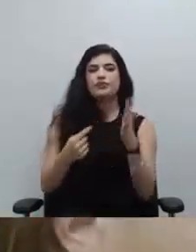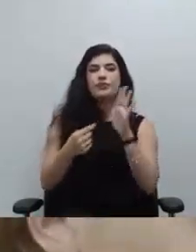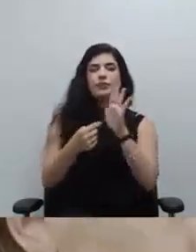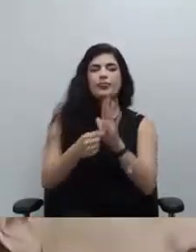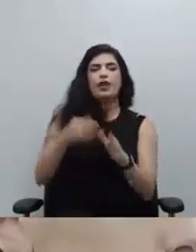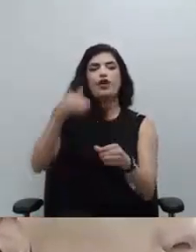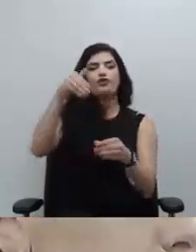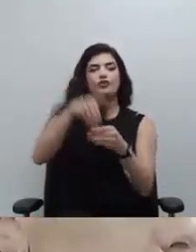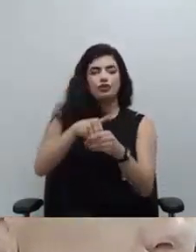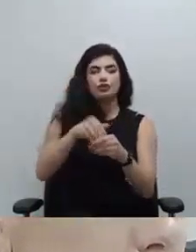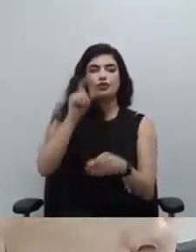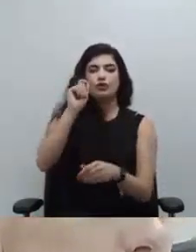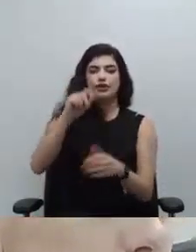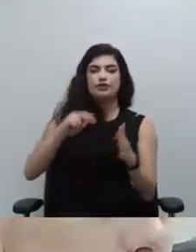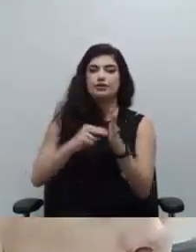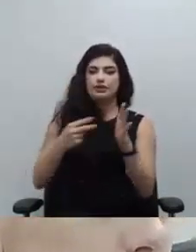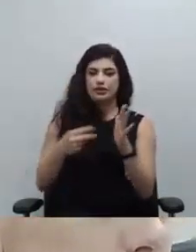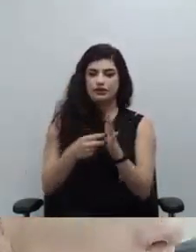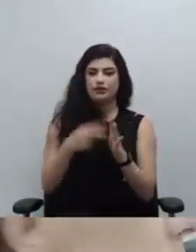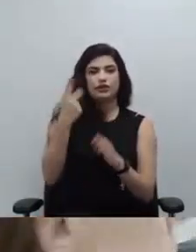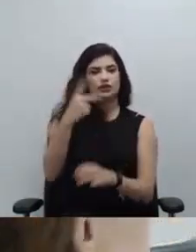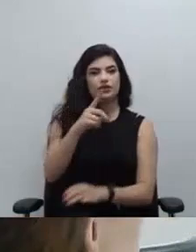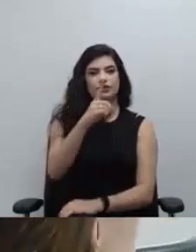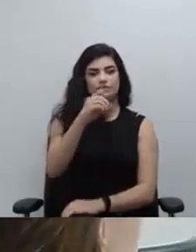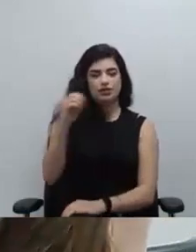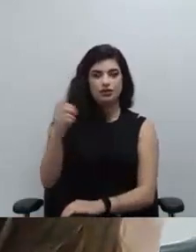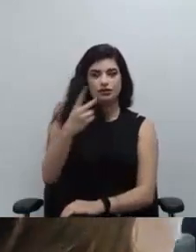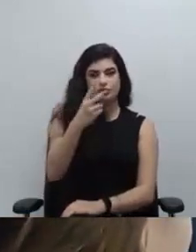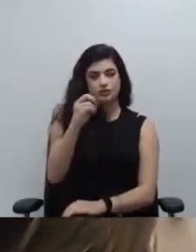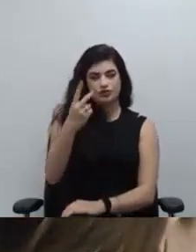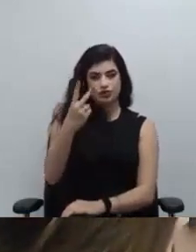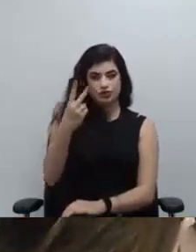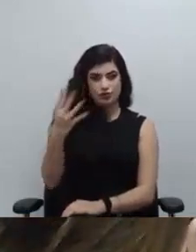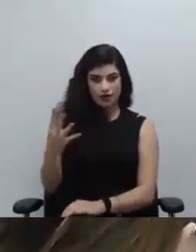voto. Trata-se do expediente SEI 2024,